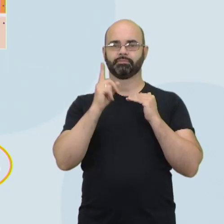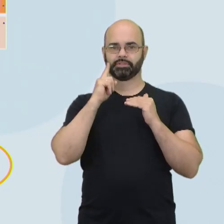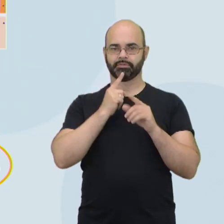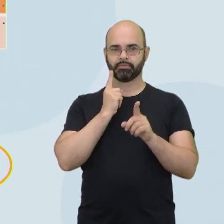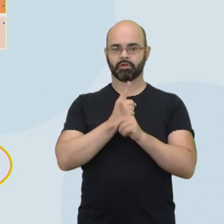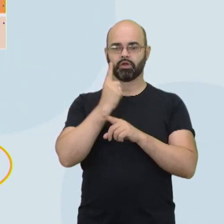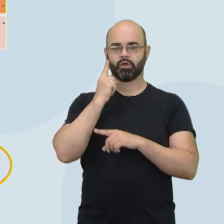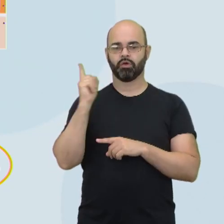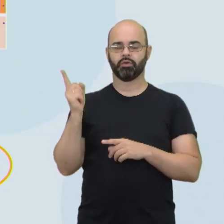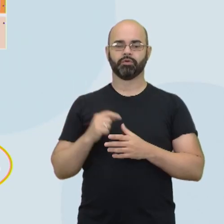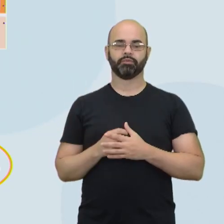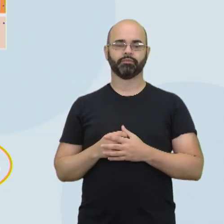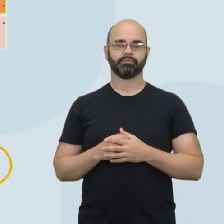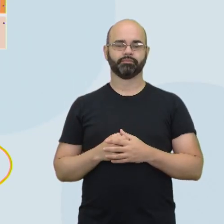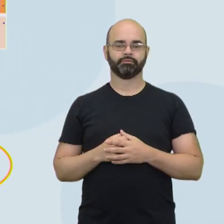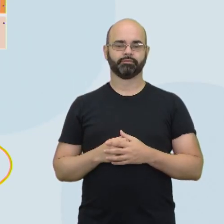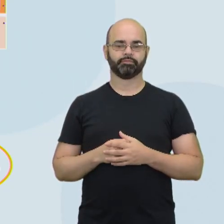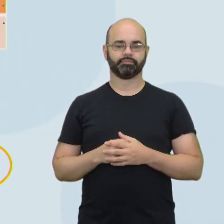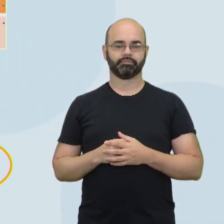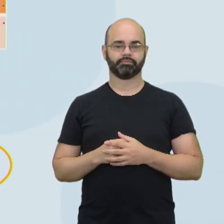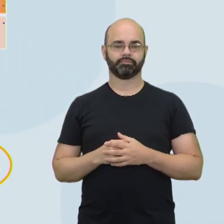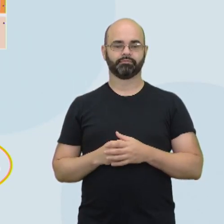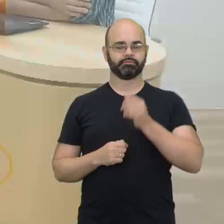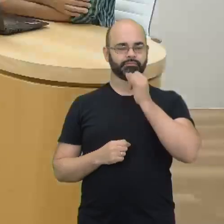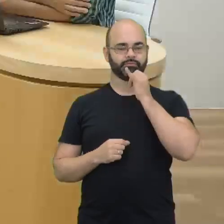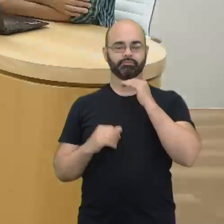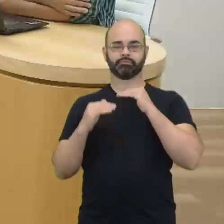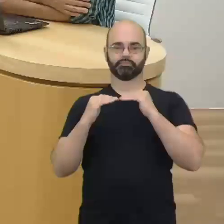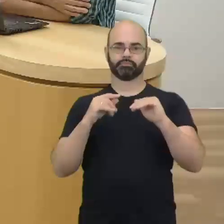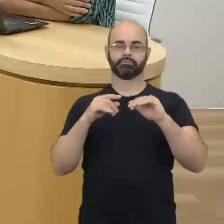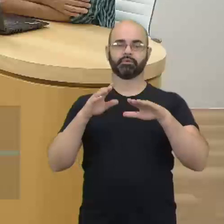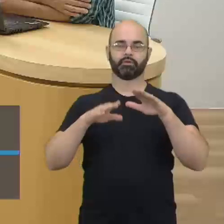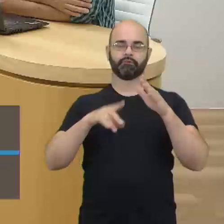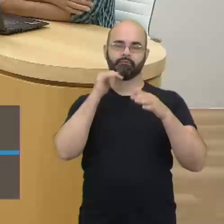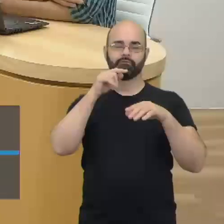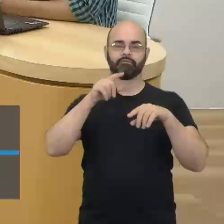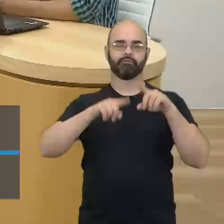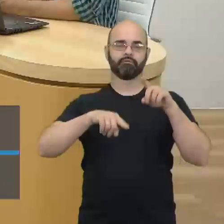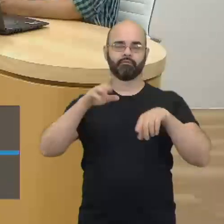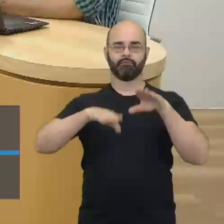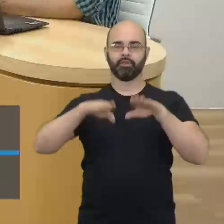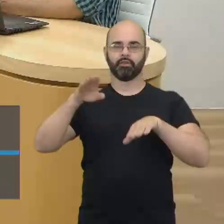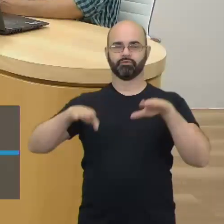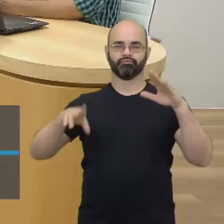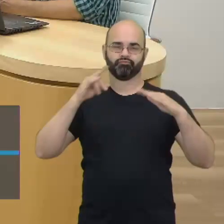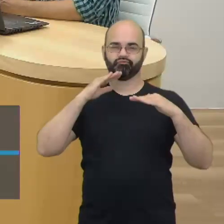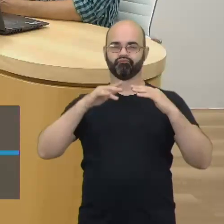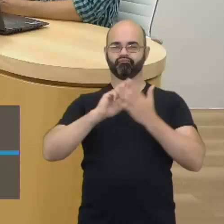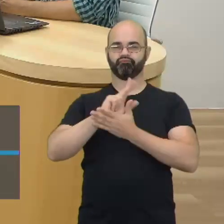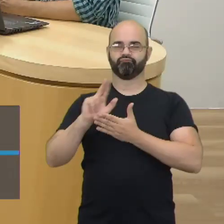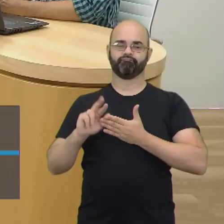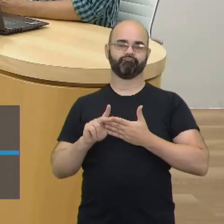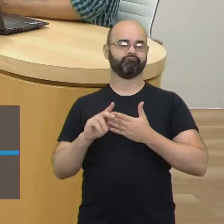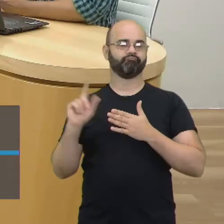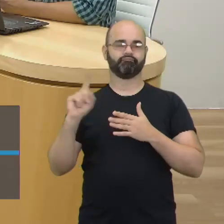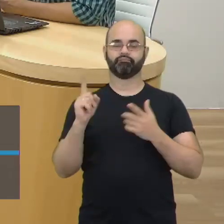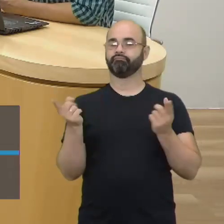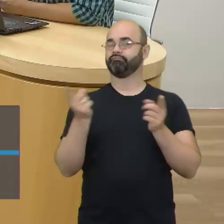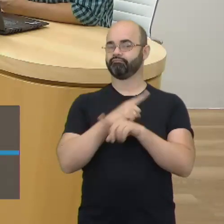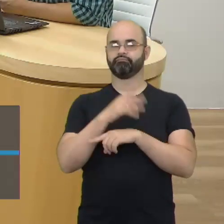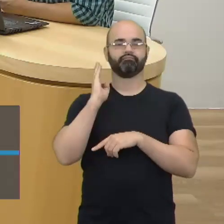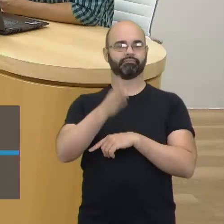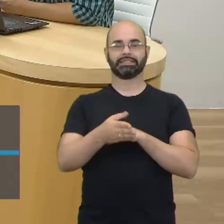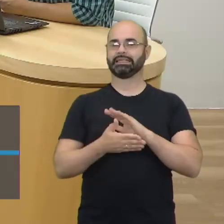Neste caso aqui, a gente observa que temos aí variações diferenciadas. Sim, então não é proporcional. Não é nem inversa, nem